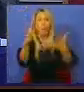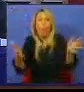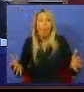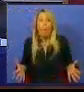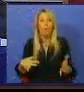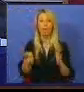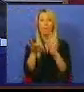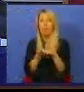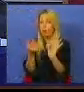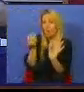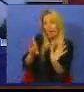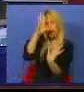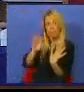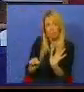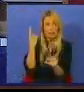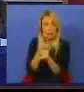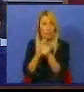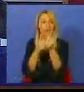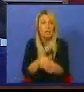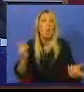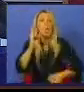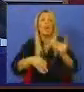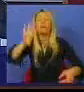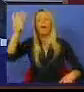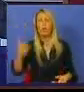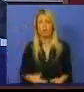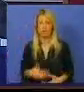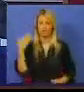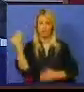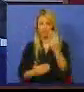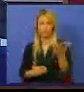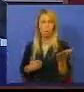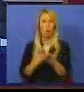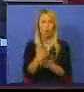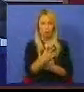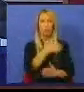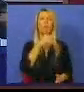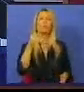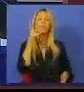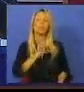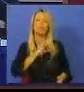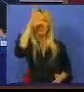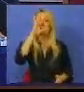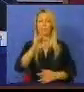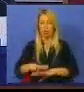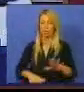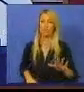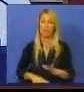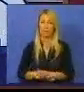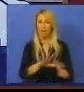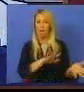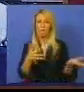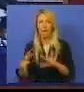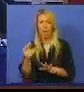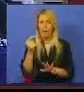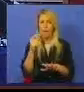num programa novo, o que é que está a acontecer? Continuando nas promessas que o Sr. Ministro fazia há relativamente pouco